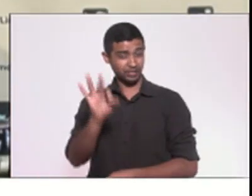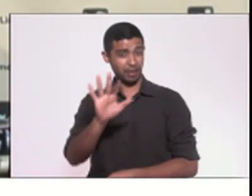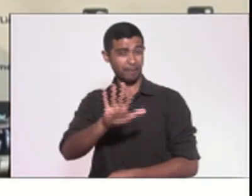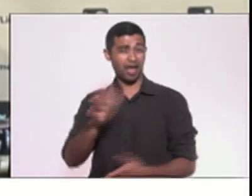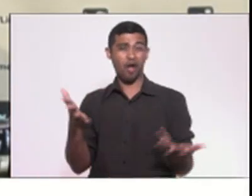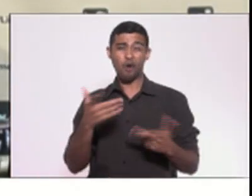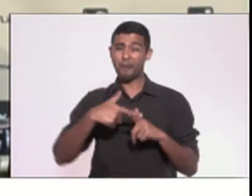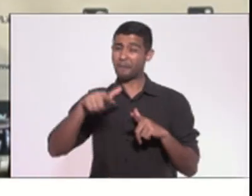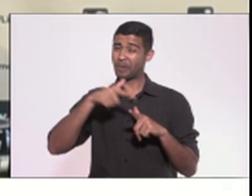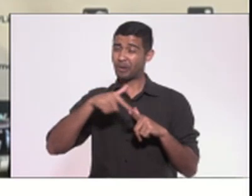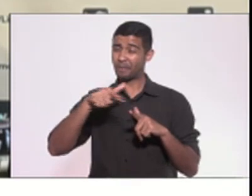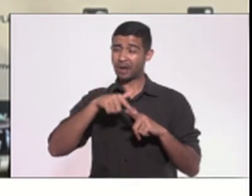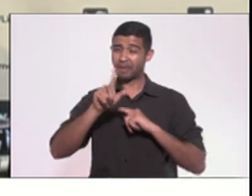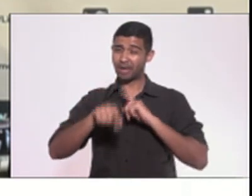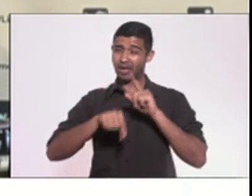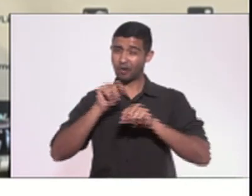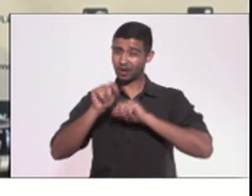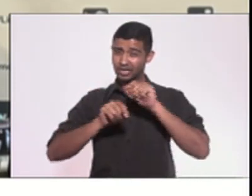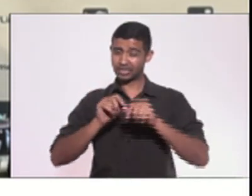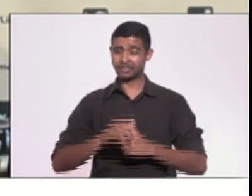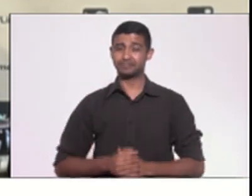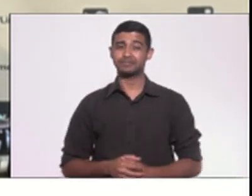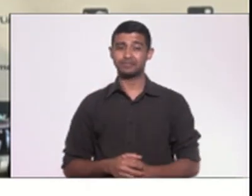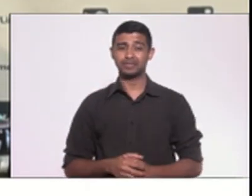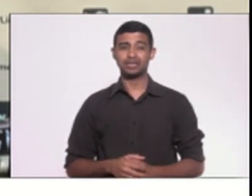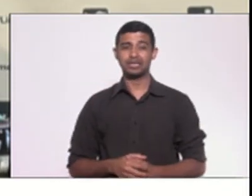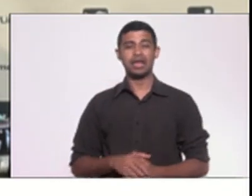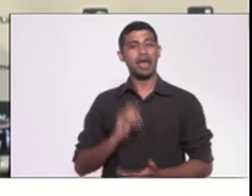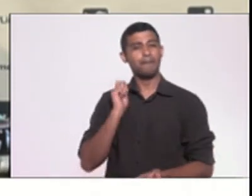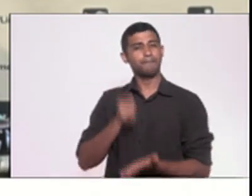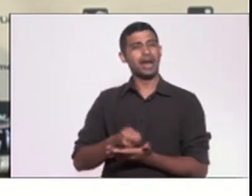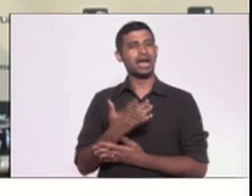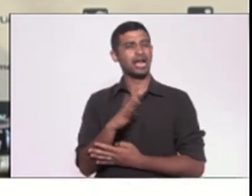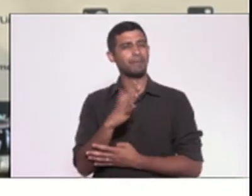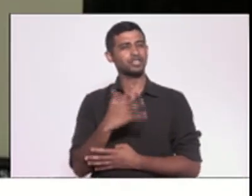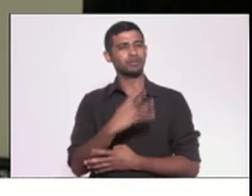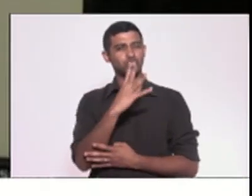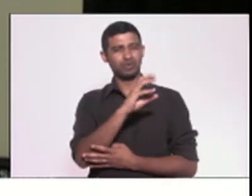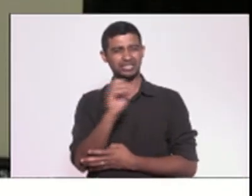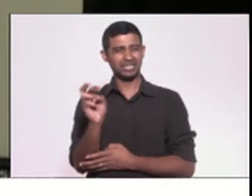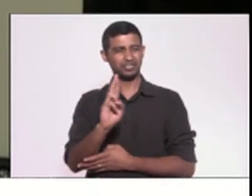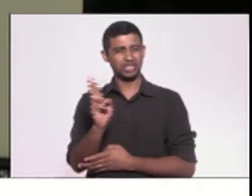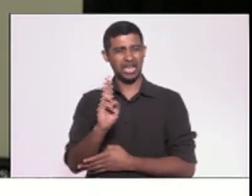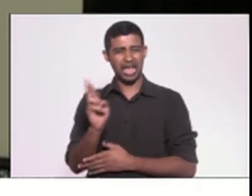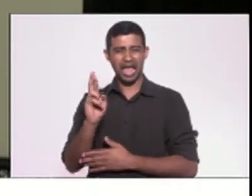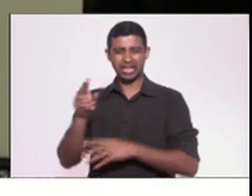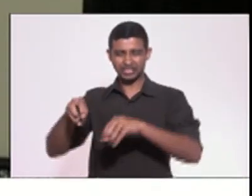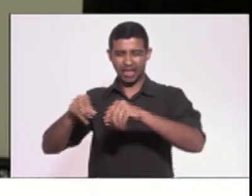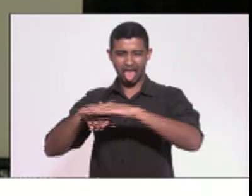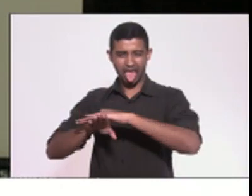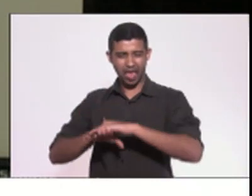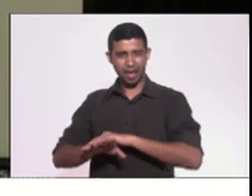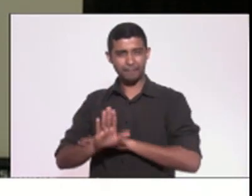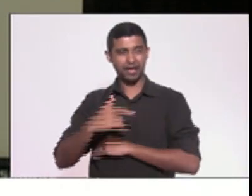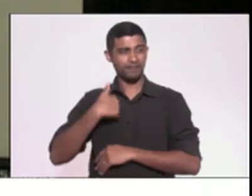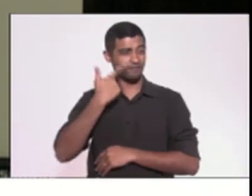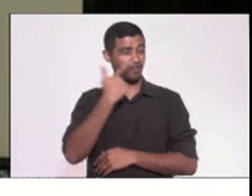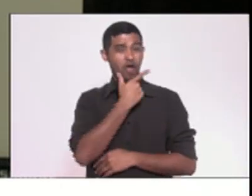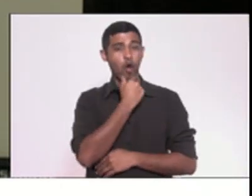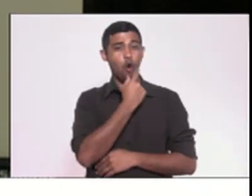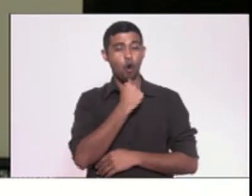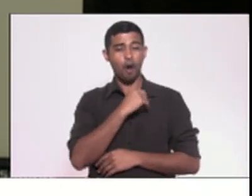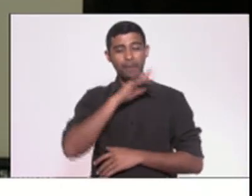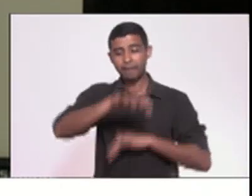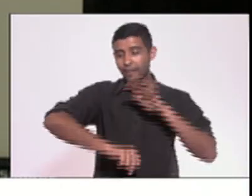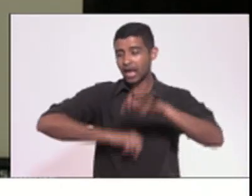é que se paga em média R$ 400 para aterrar, mas na cadeia produtiva o catador vende isso em torno